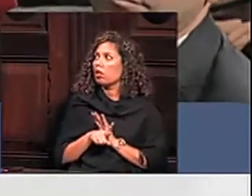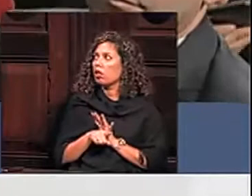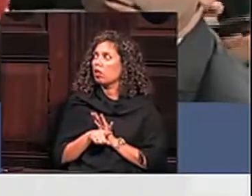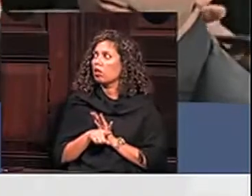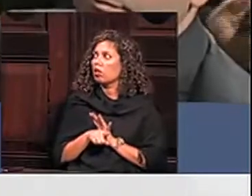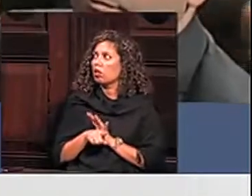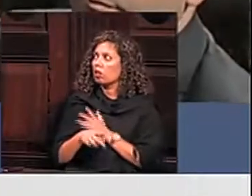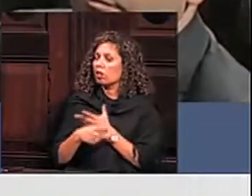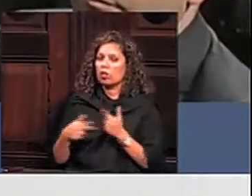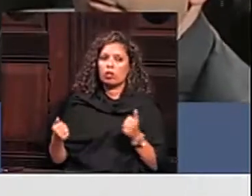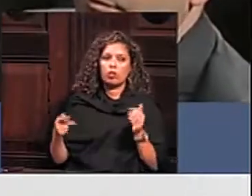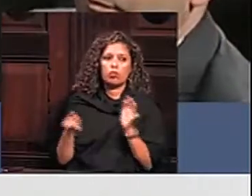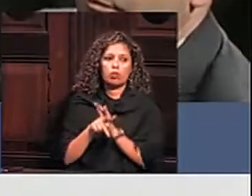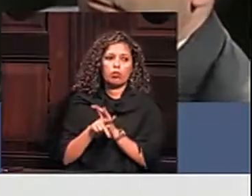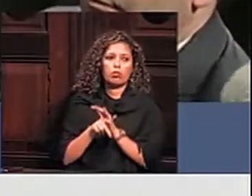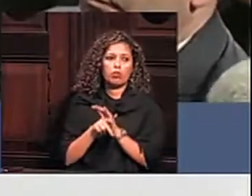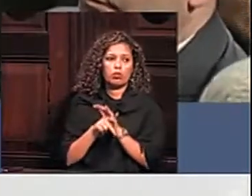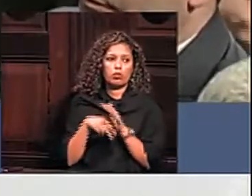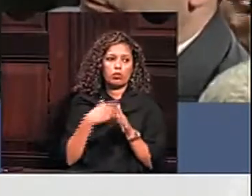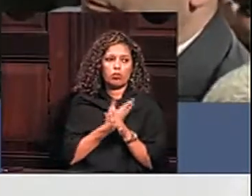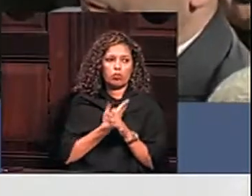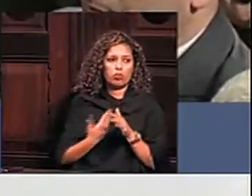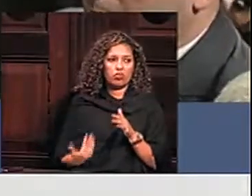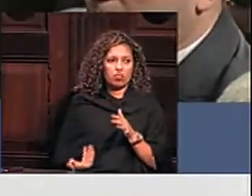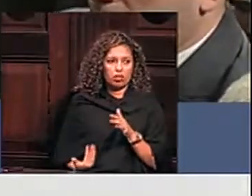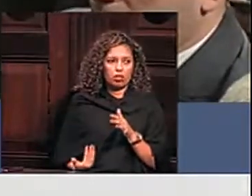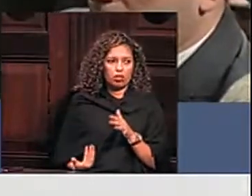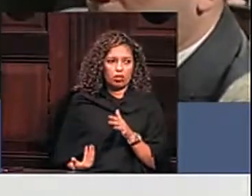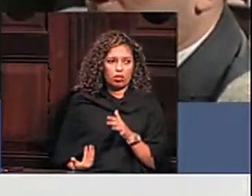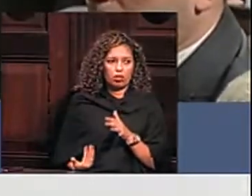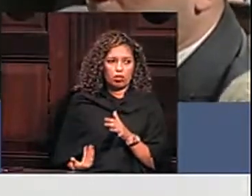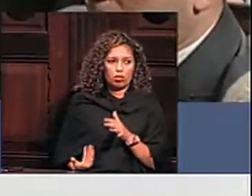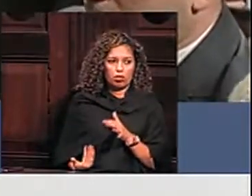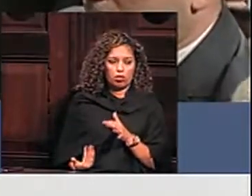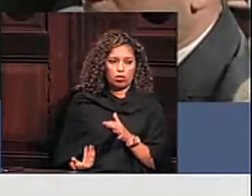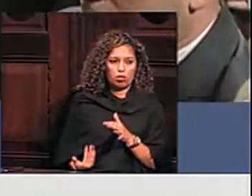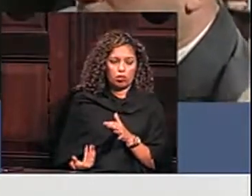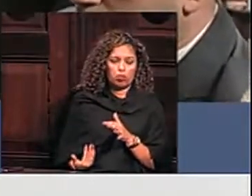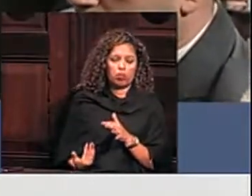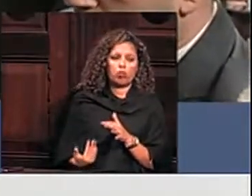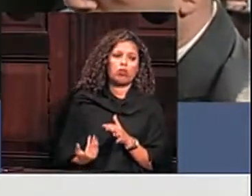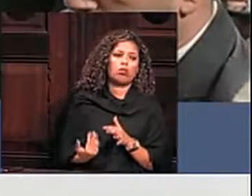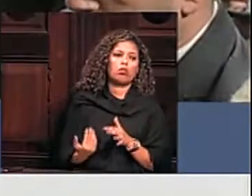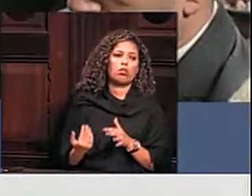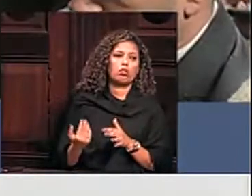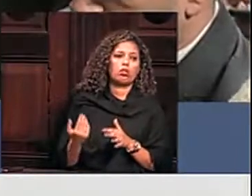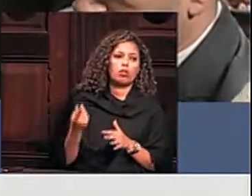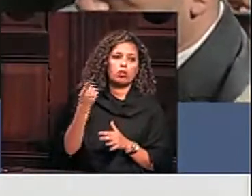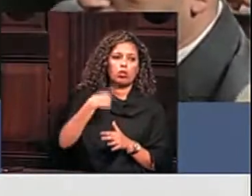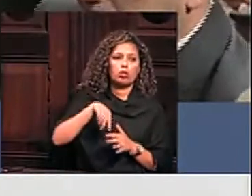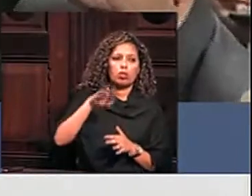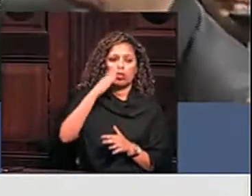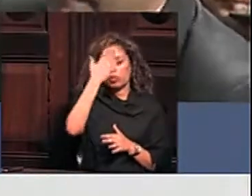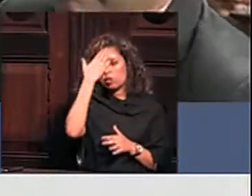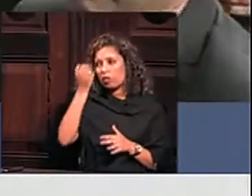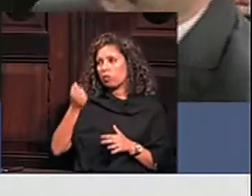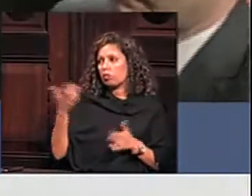outros deputados, e nós, e da sociedade, claro. Quando você pega um segmento,